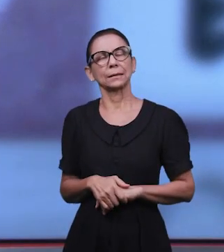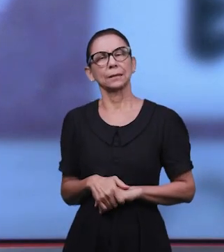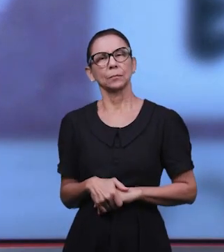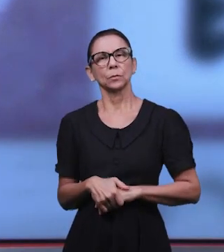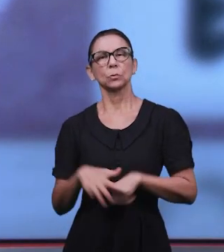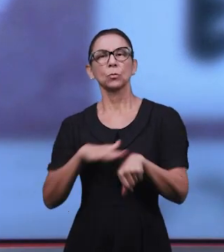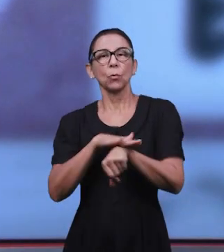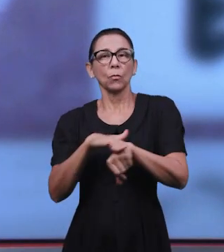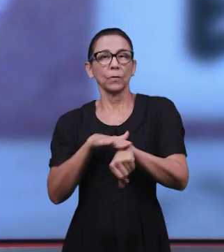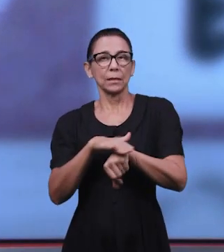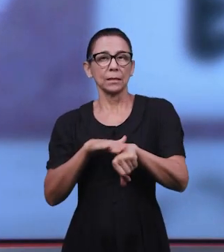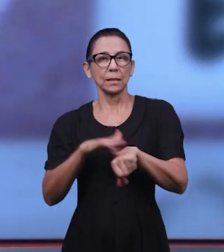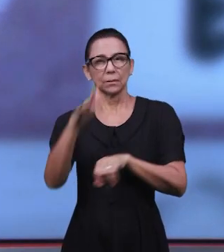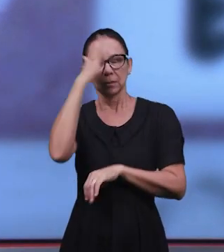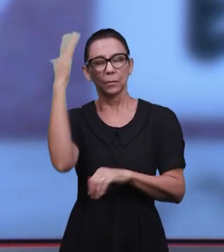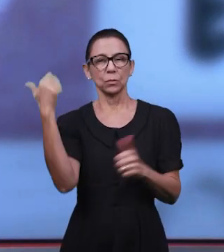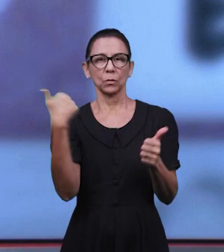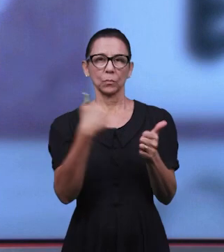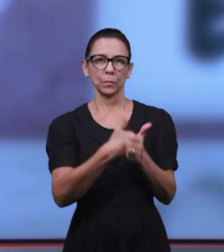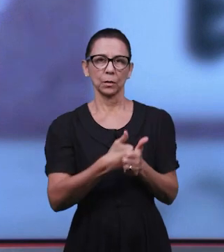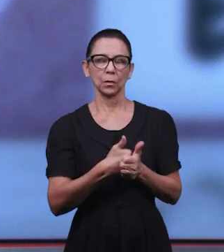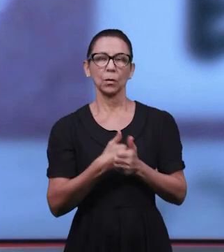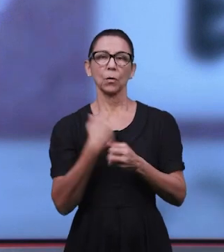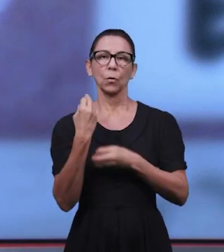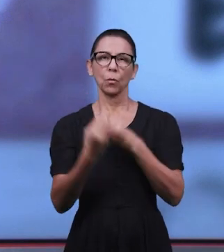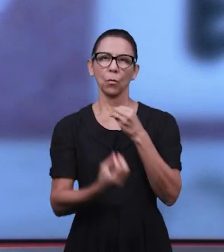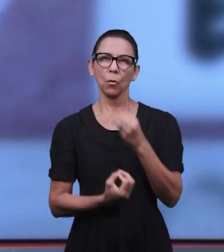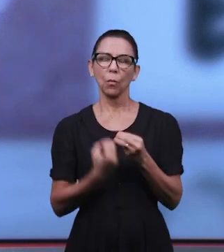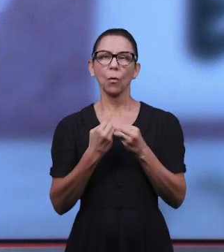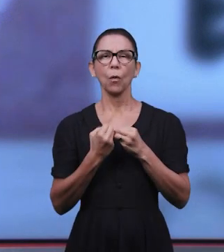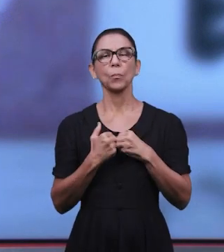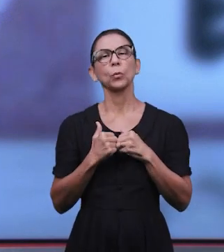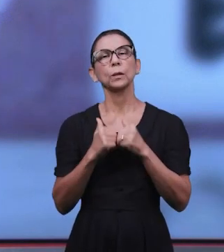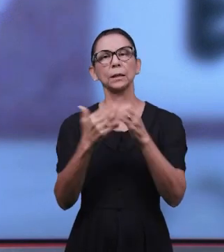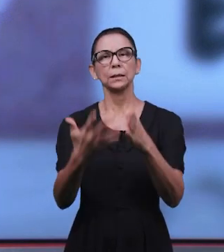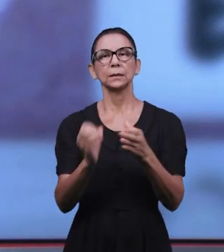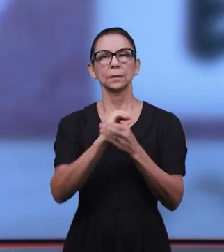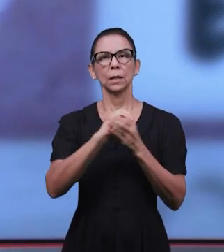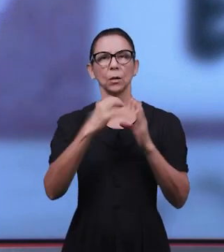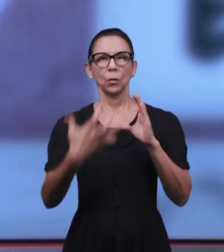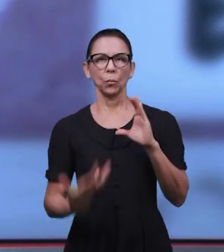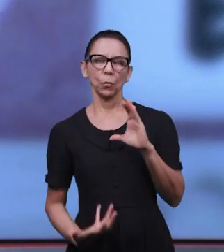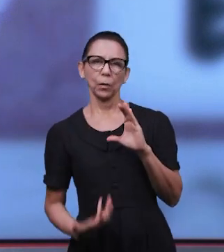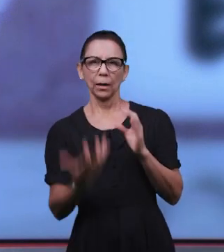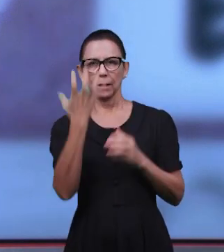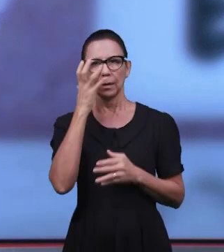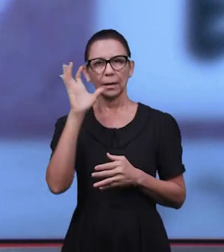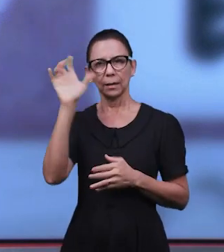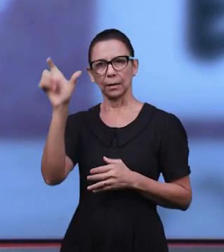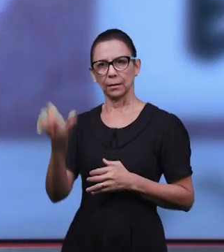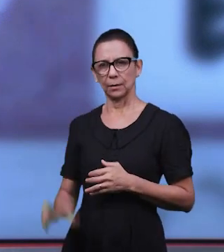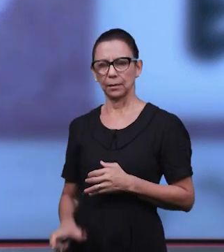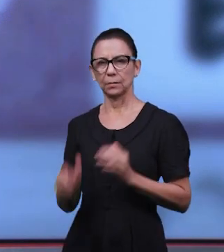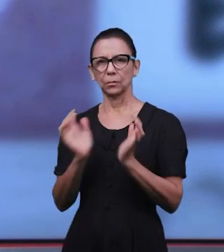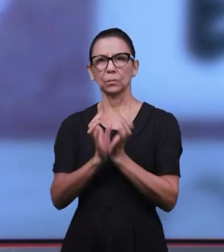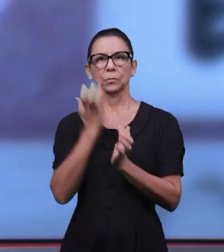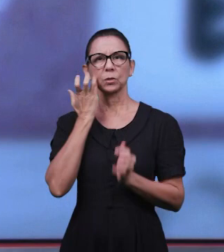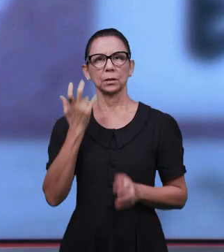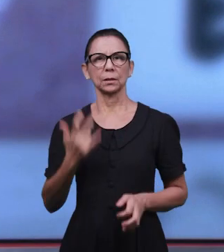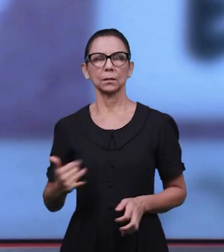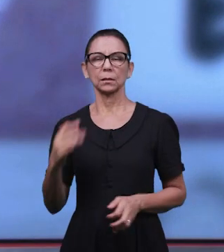nos acompanham sobre a formação do caráter na vida das nossas crianças, intermediários e